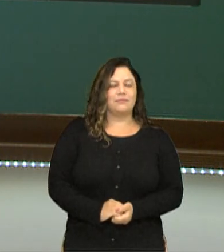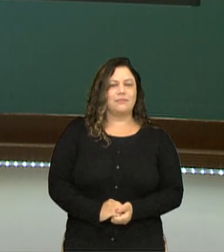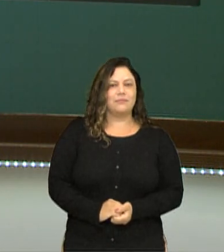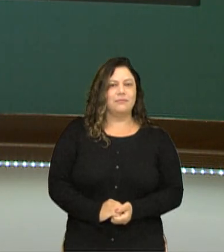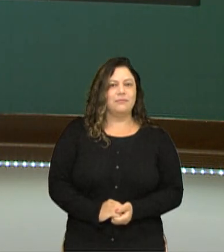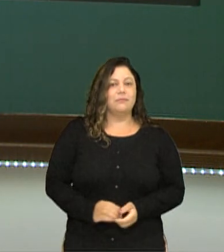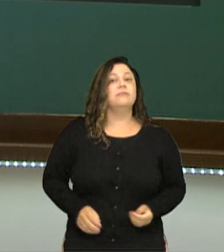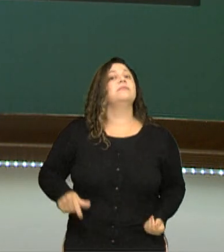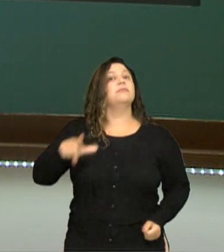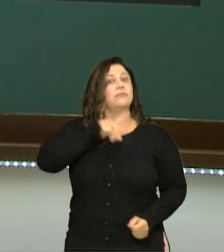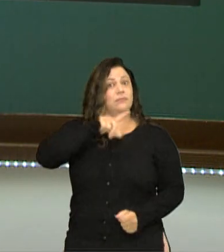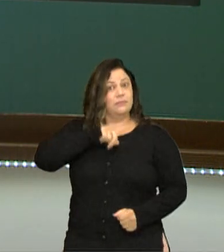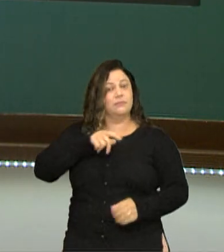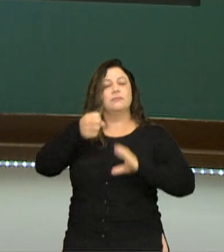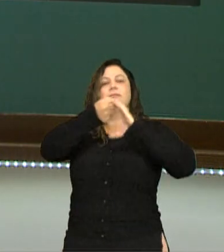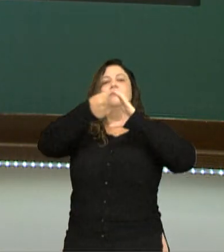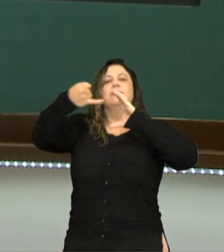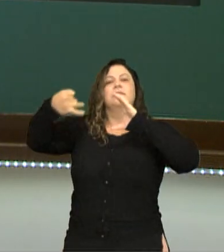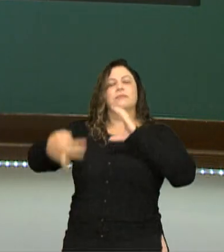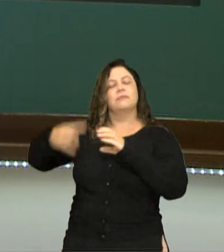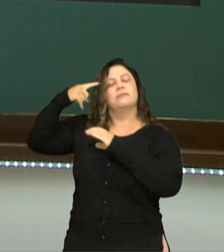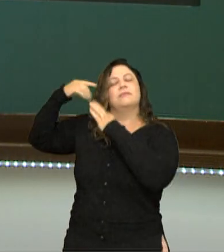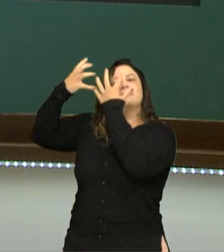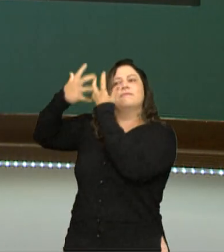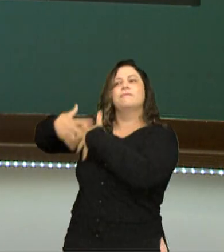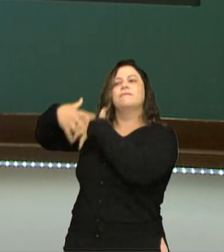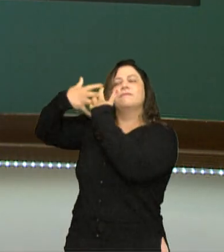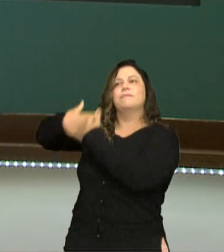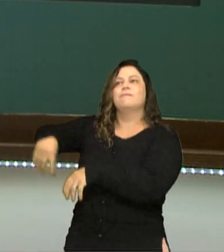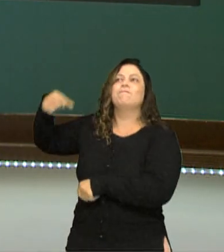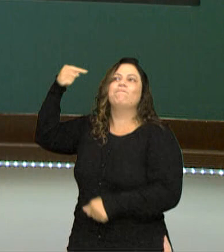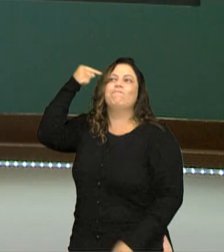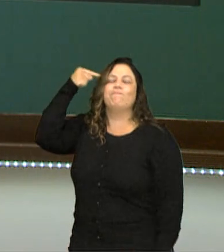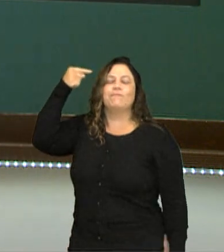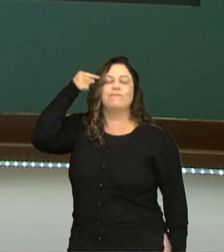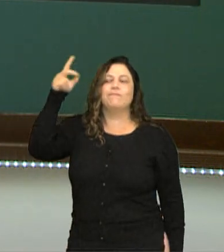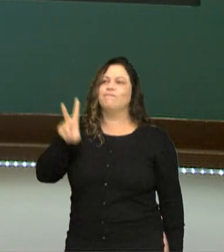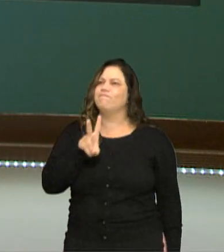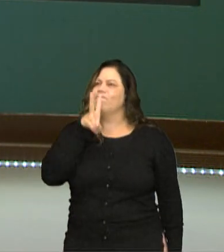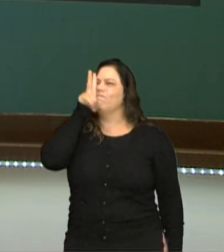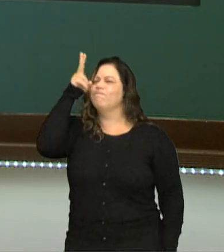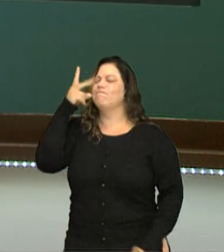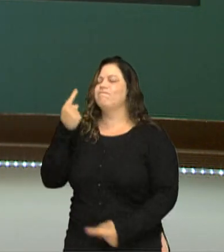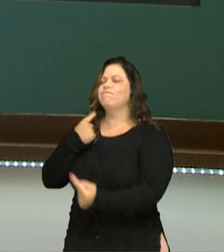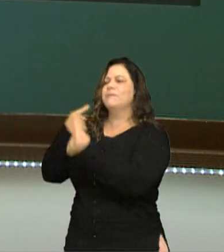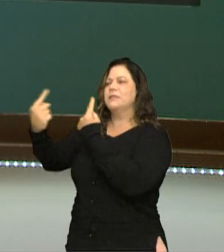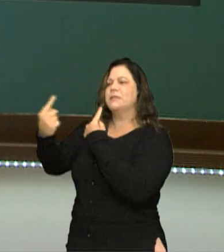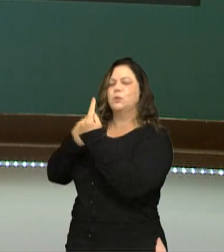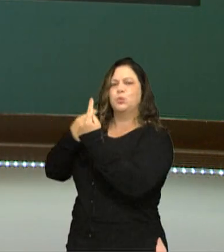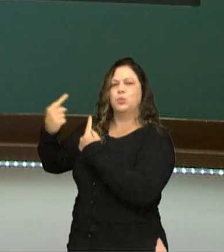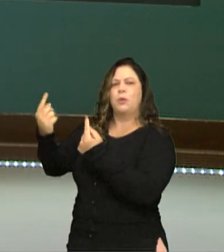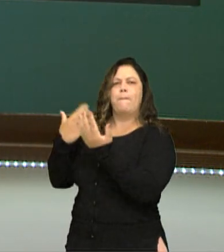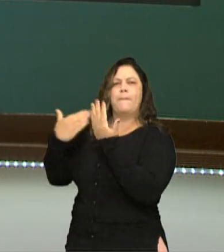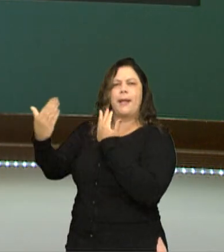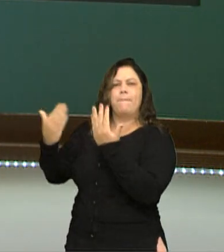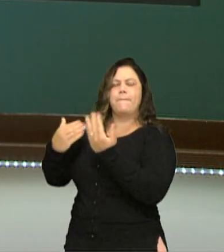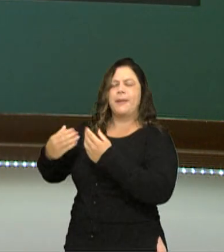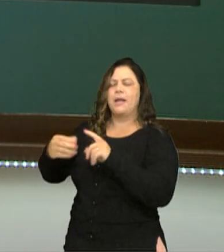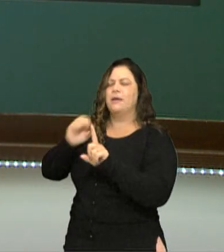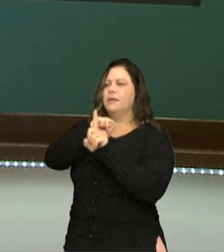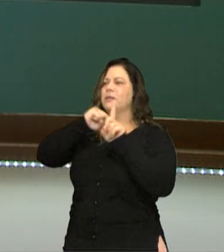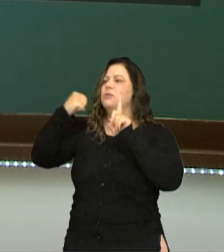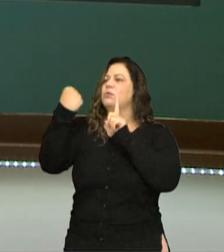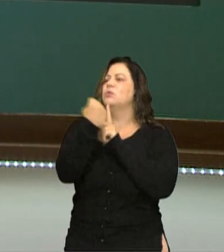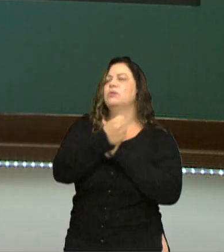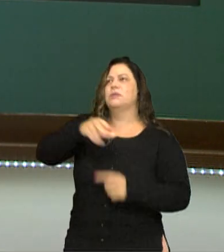Eles têm como característica o racionalismo, Então o pensar é muito forte, O discutir, falar sobre a sociedade, sobre as